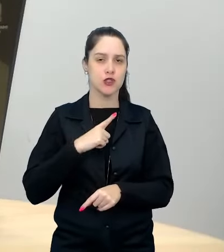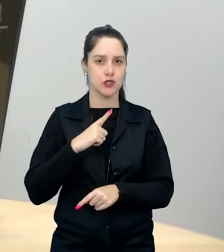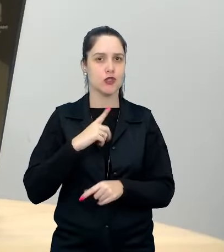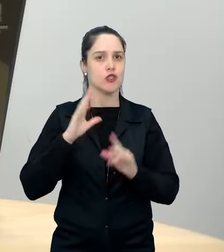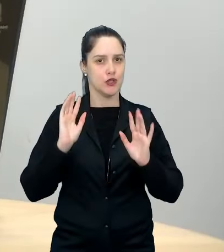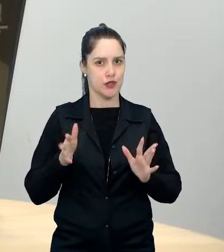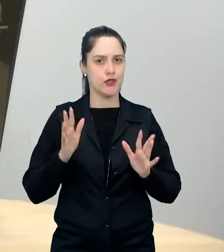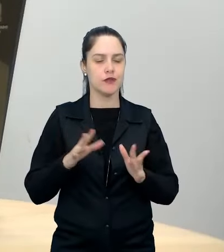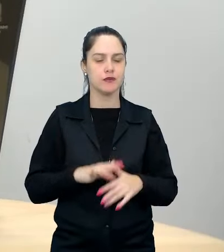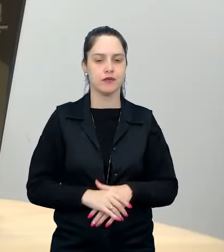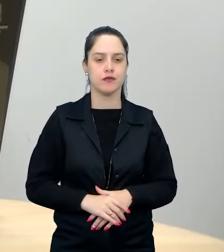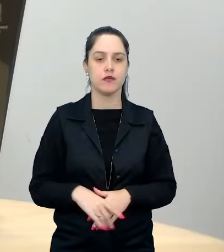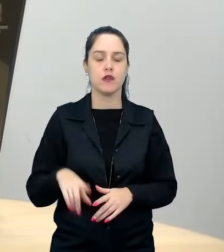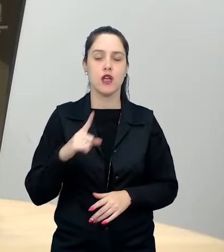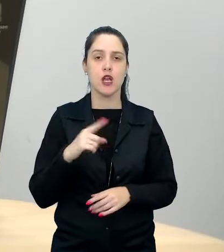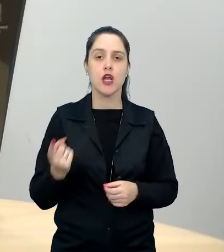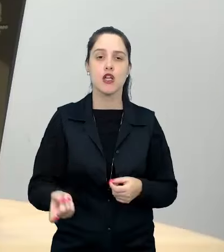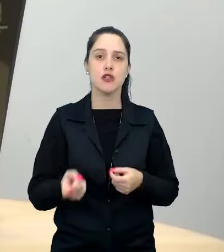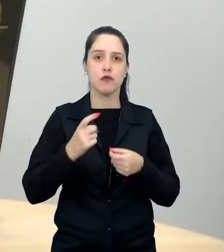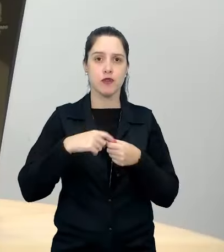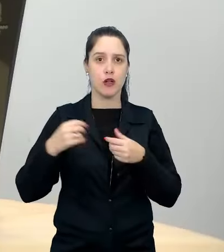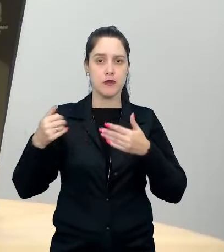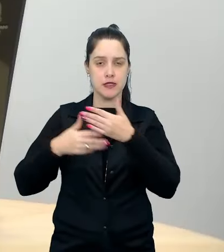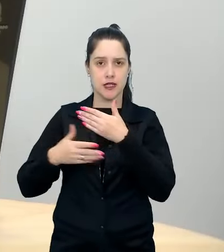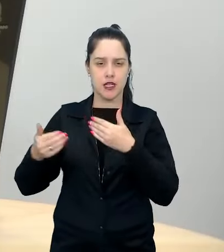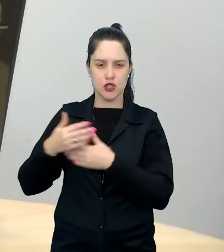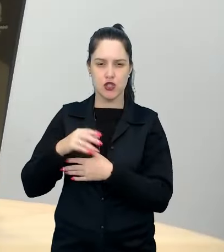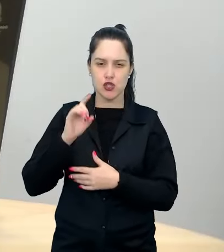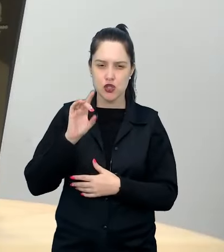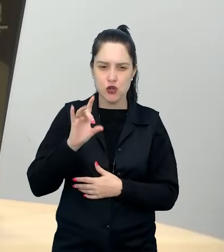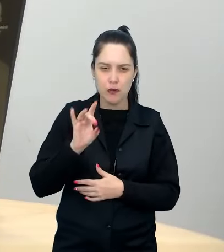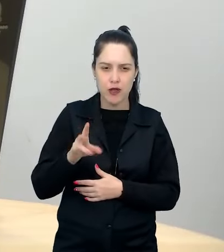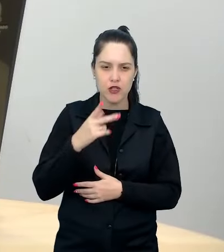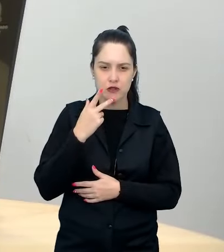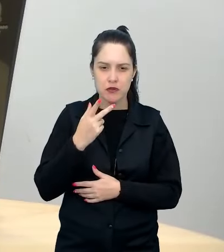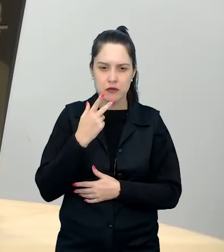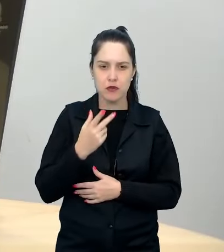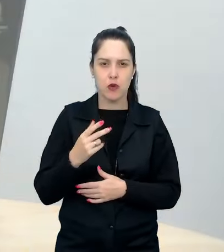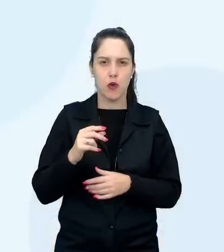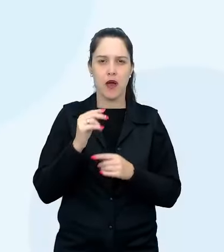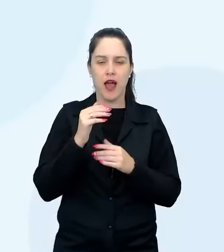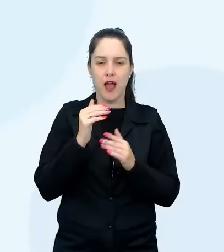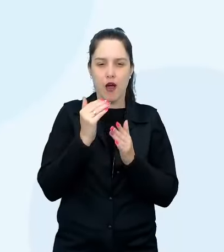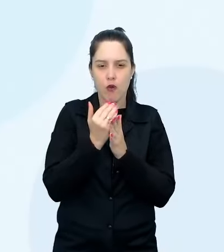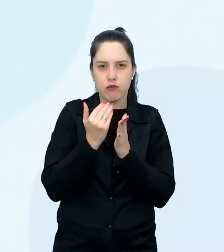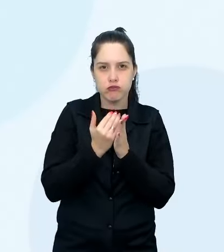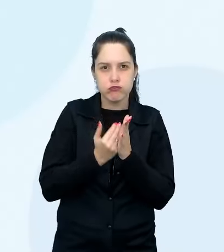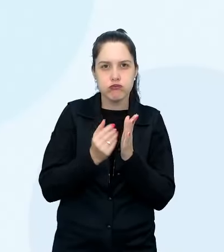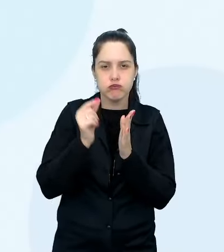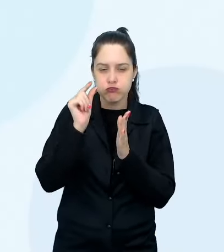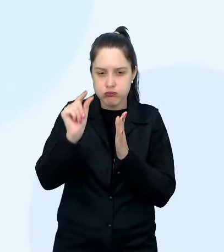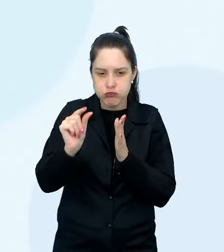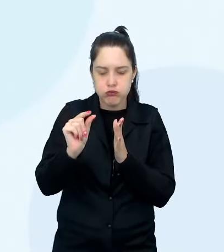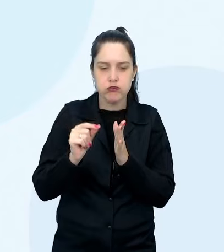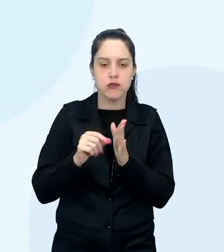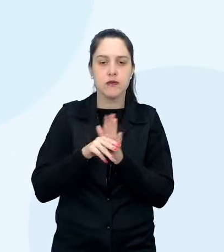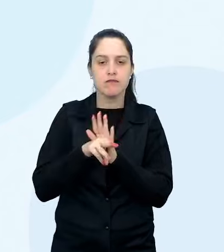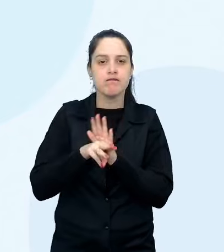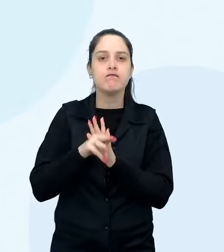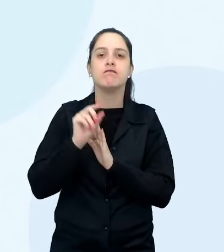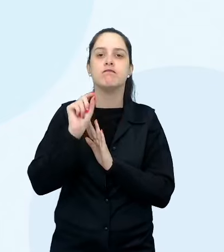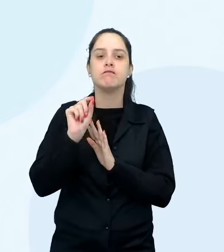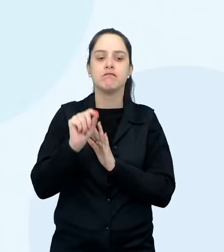tá? Então, a gente vai voltar para o slide só para a gente traçar um pouco essas metodologias.